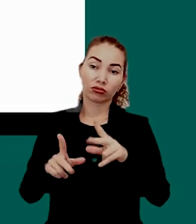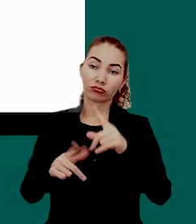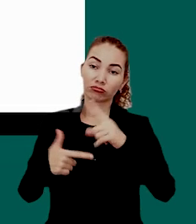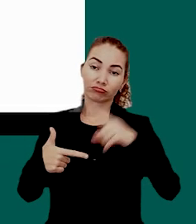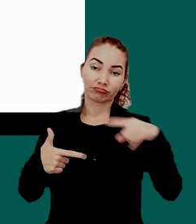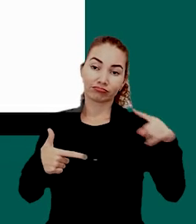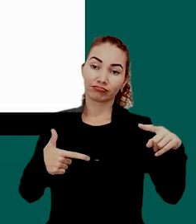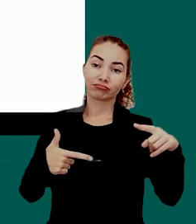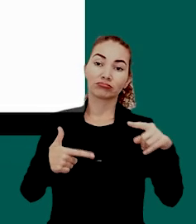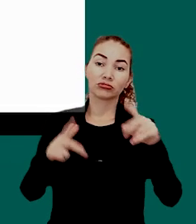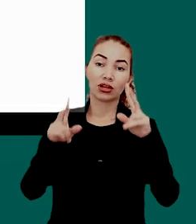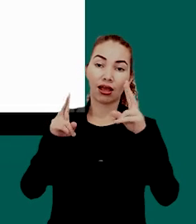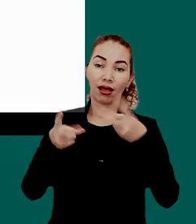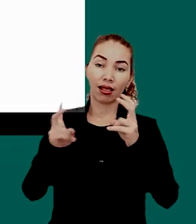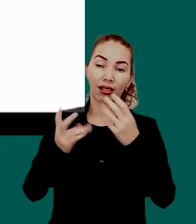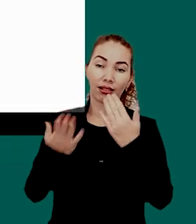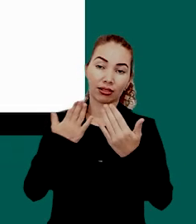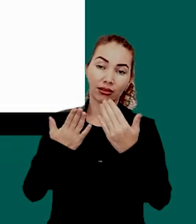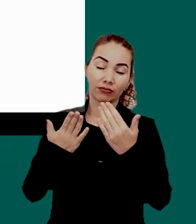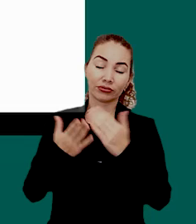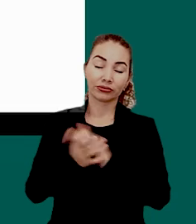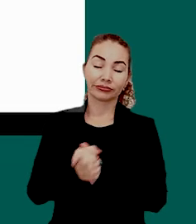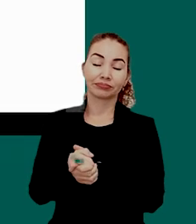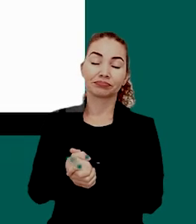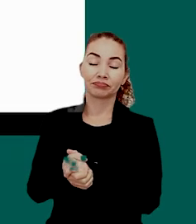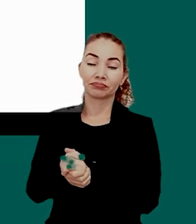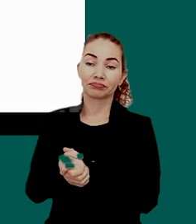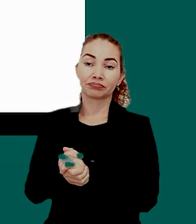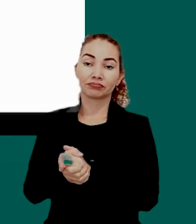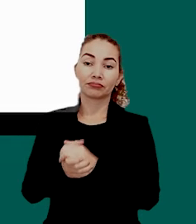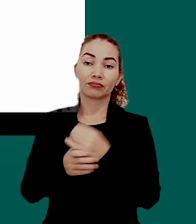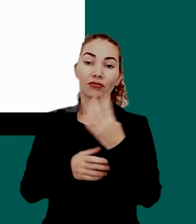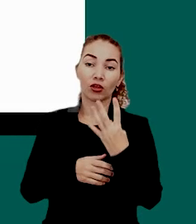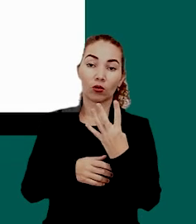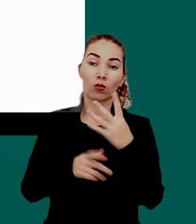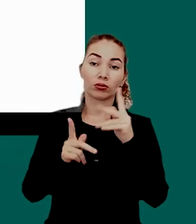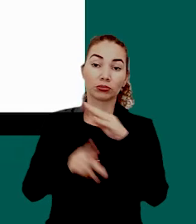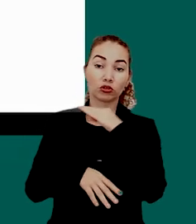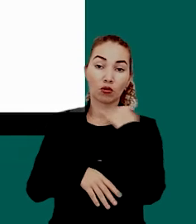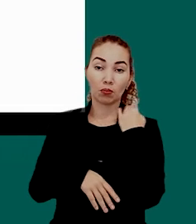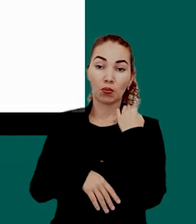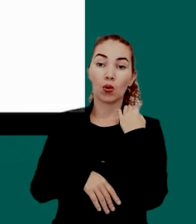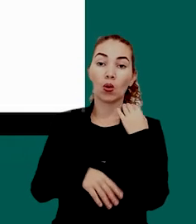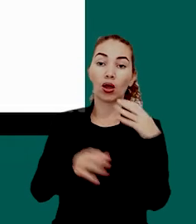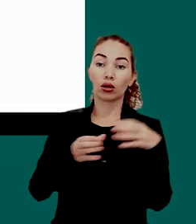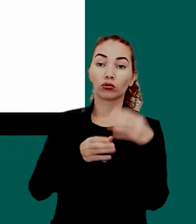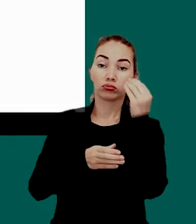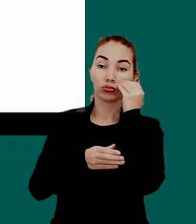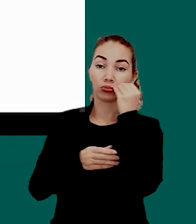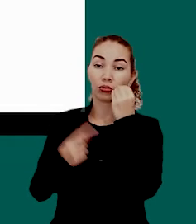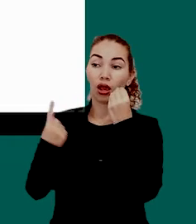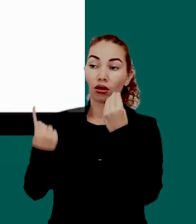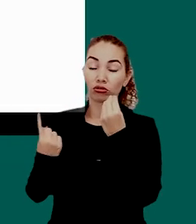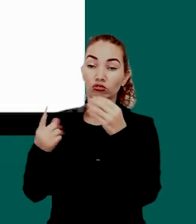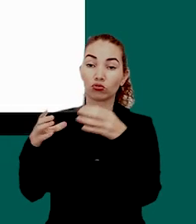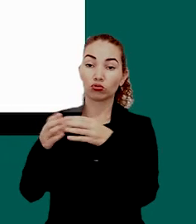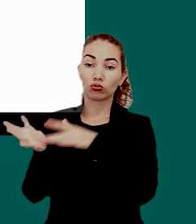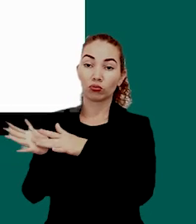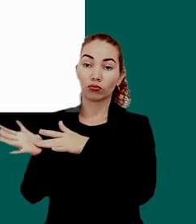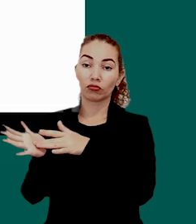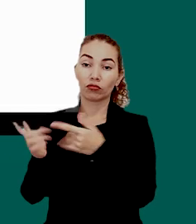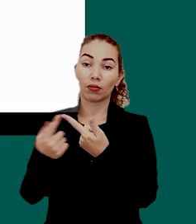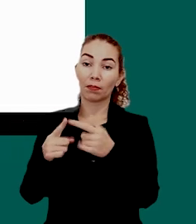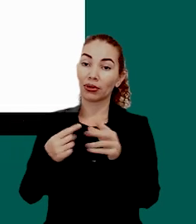ponto de vista significativa do ponto de vista estatístico. 4 óbitos no grupo experimental e 1 óbito no grupo placebo, mas nenhum